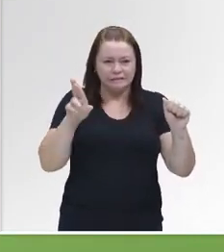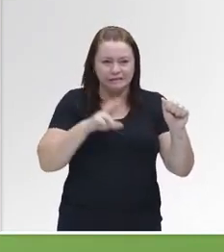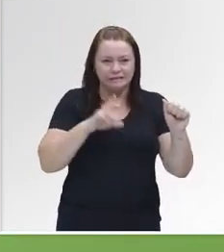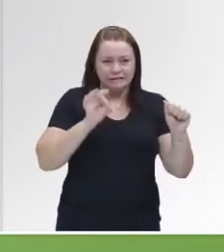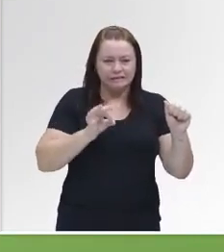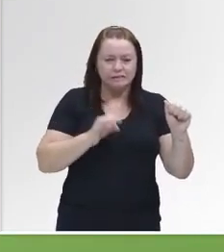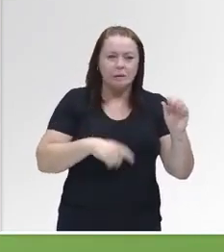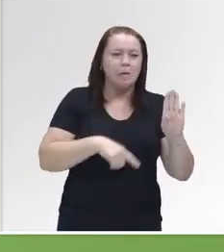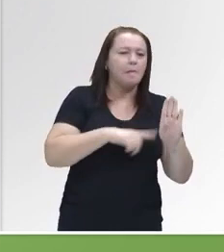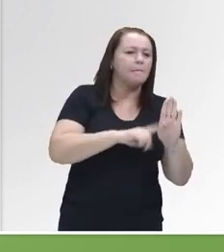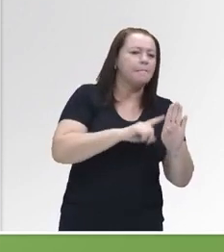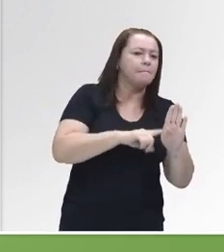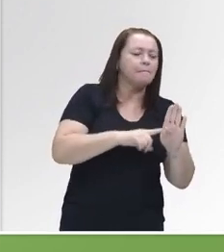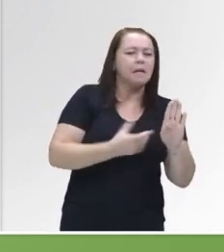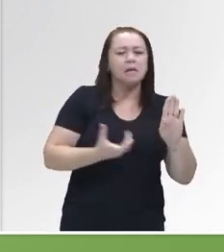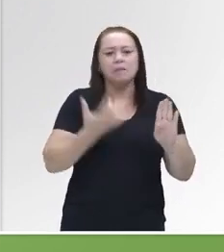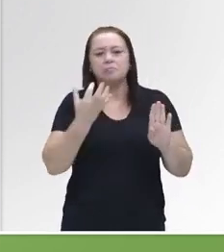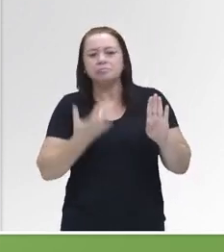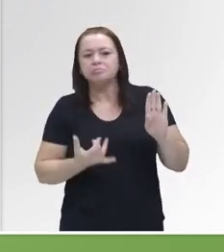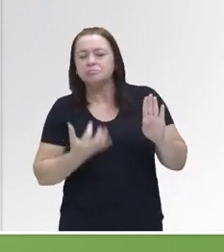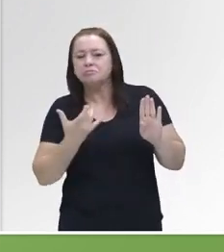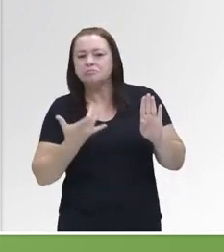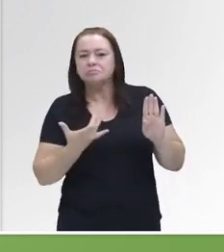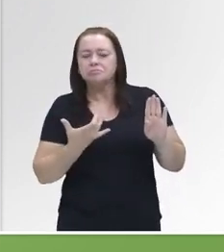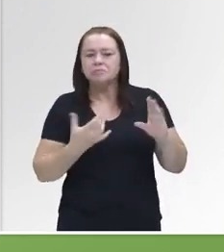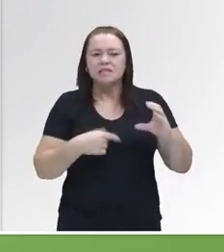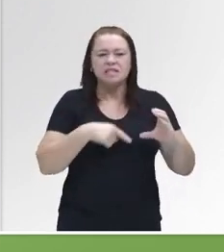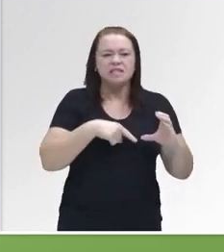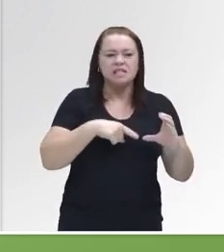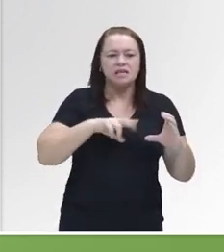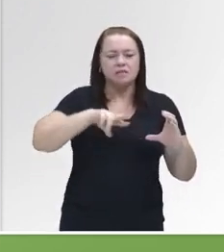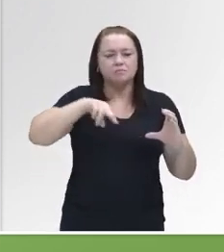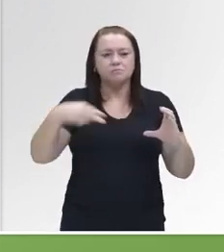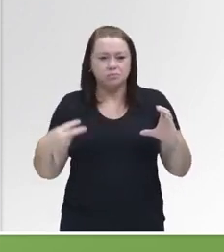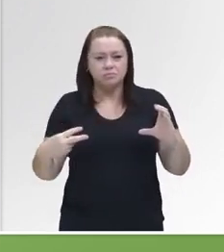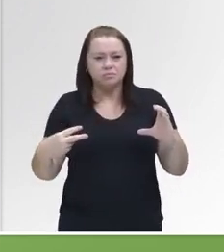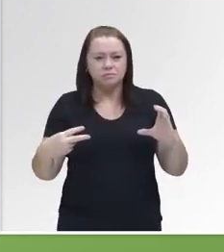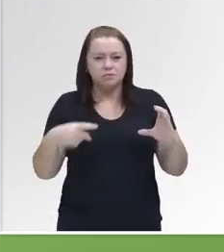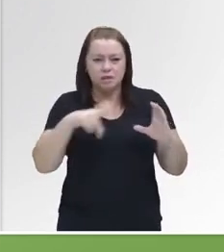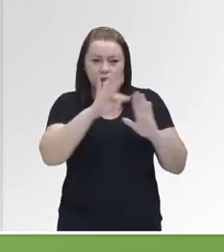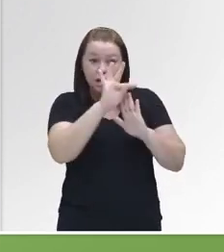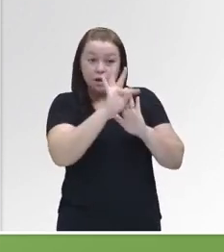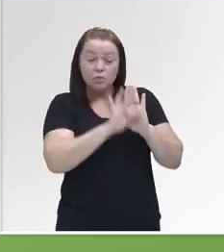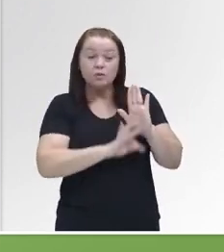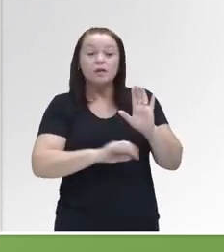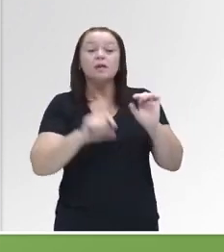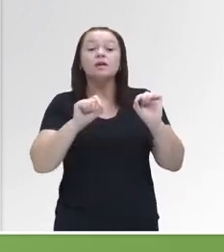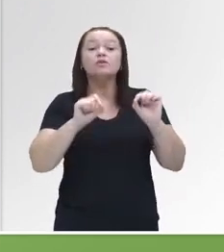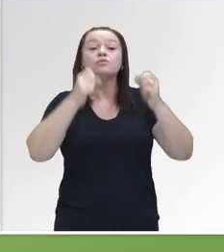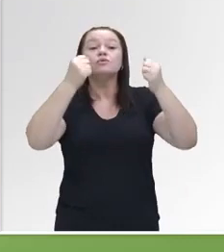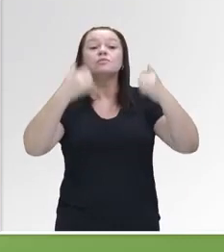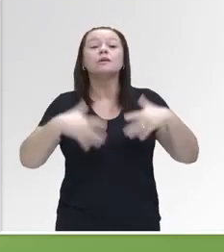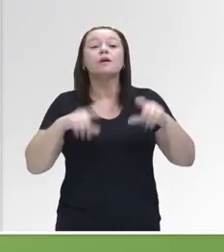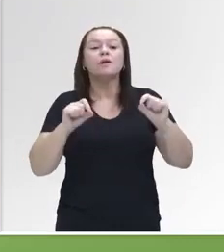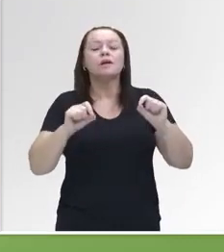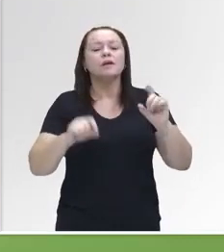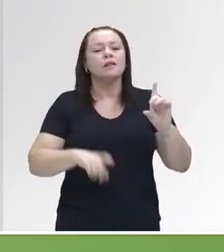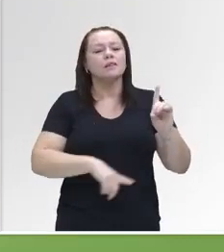Será que queimaduras? Queda? O texto fala de